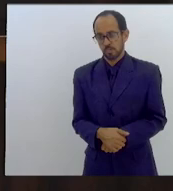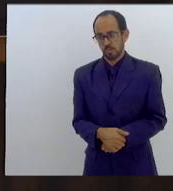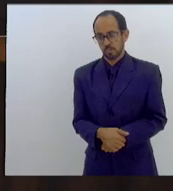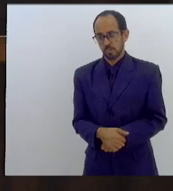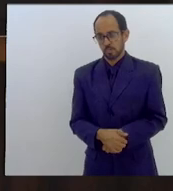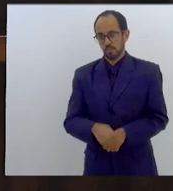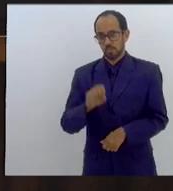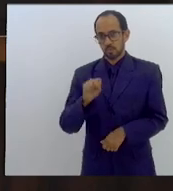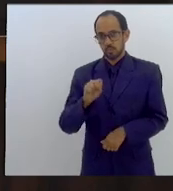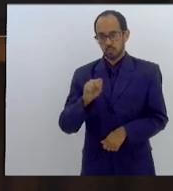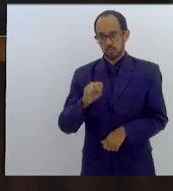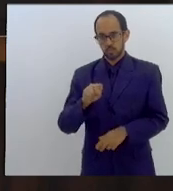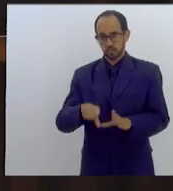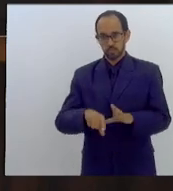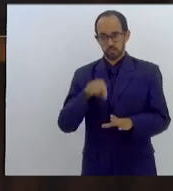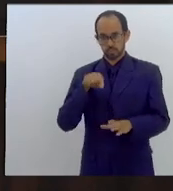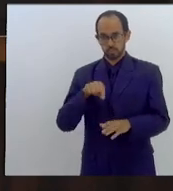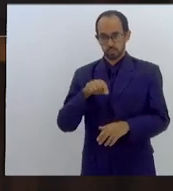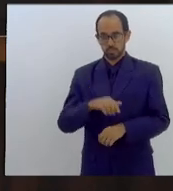8 destaques.